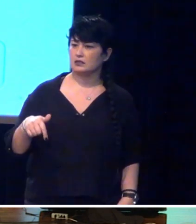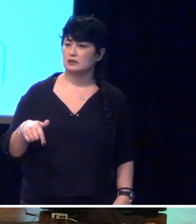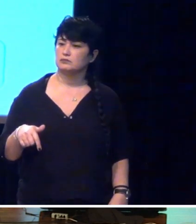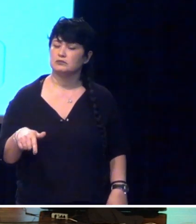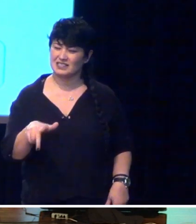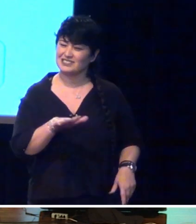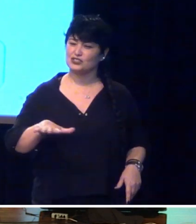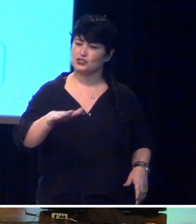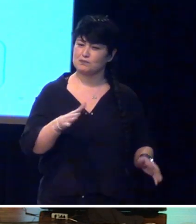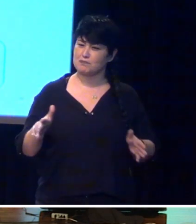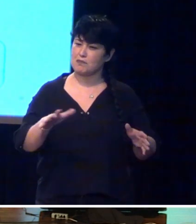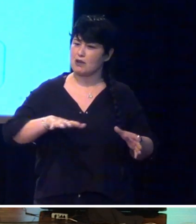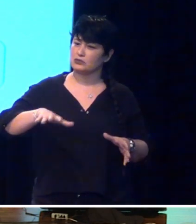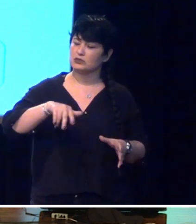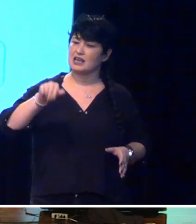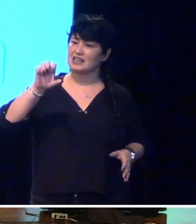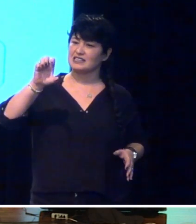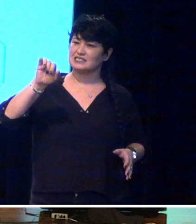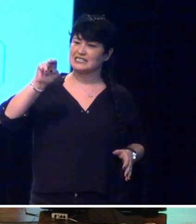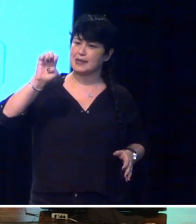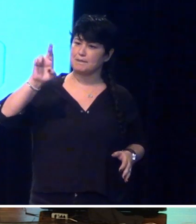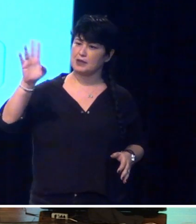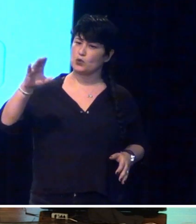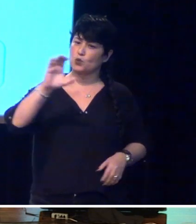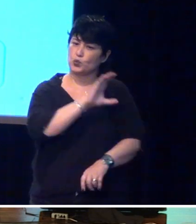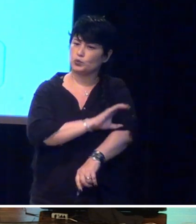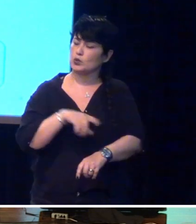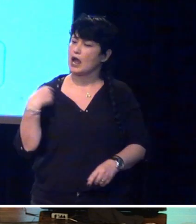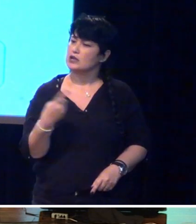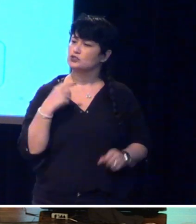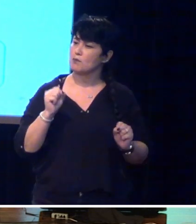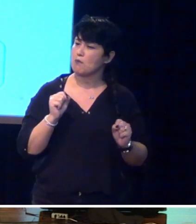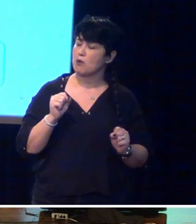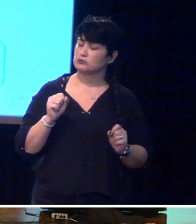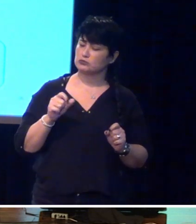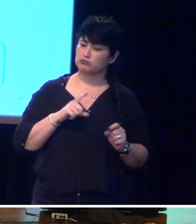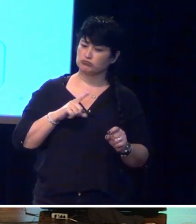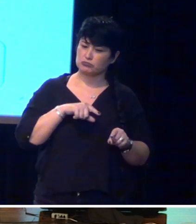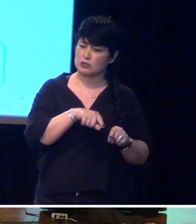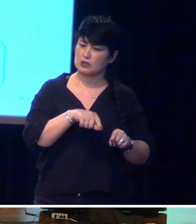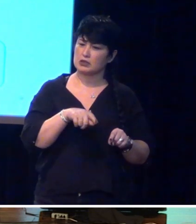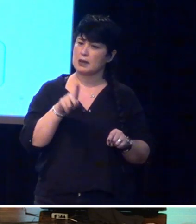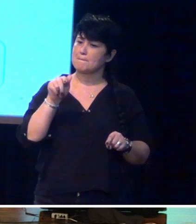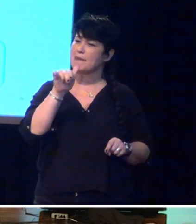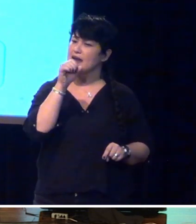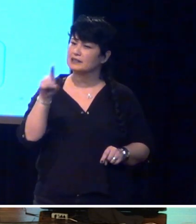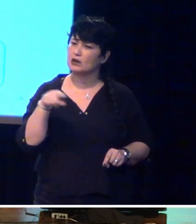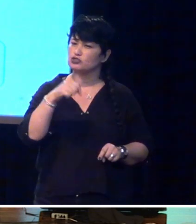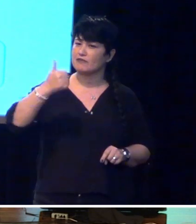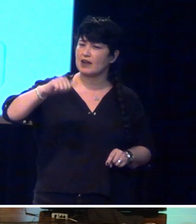Nesse espaço da cibercultura e educação, a gente pode se manter com aqueles padrão